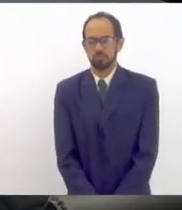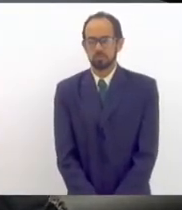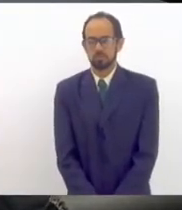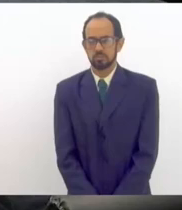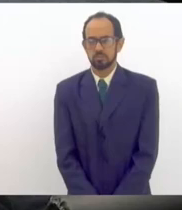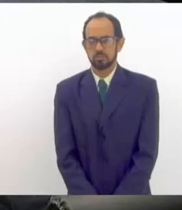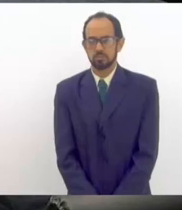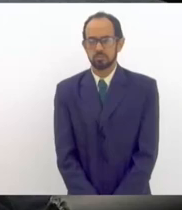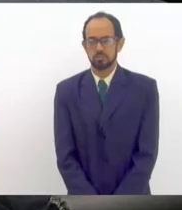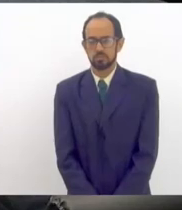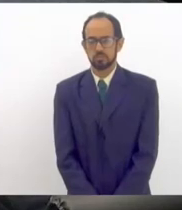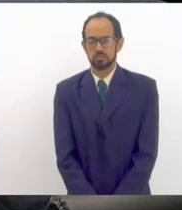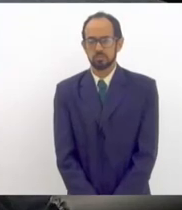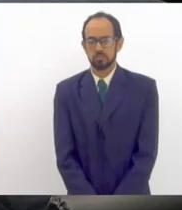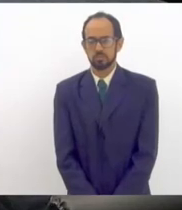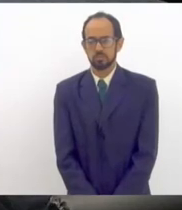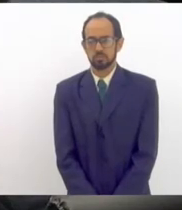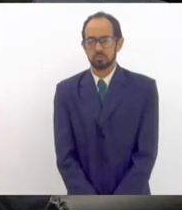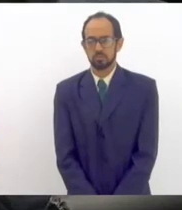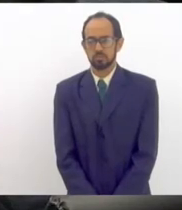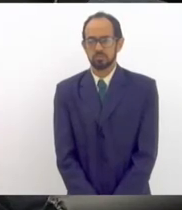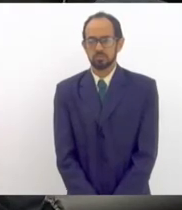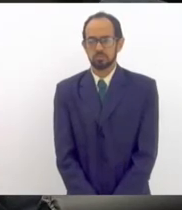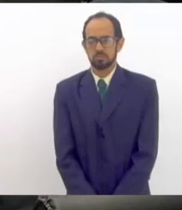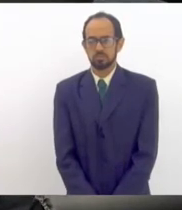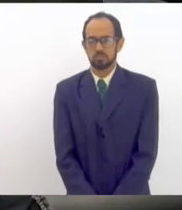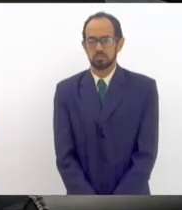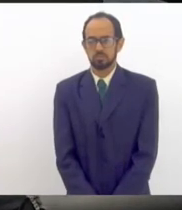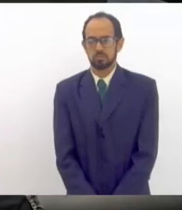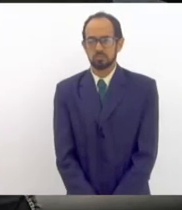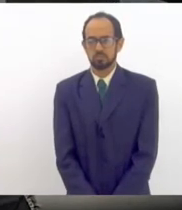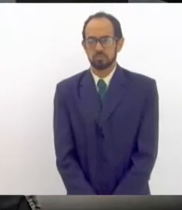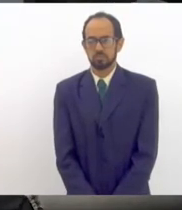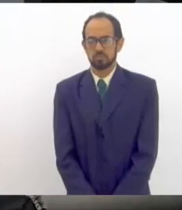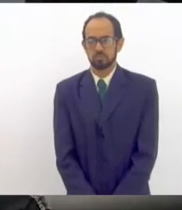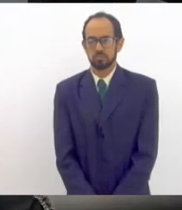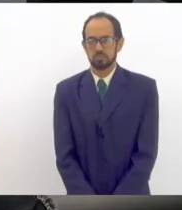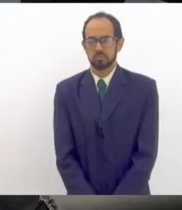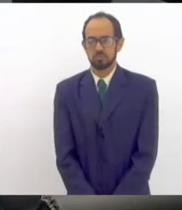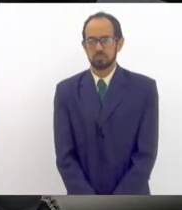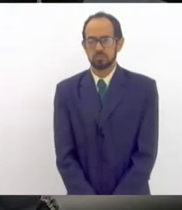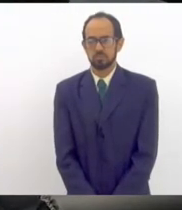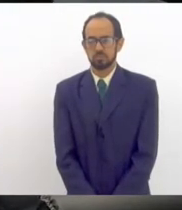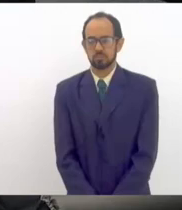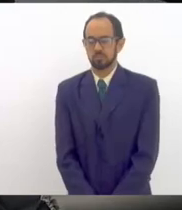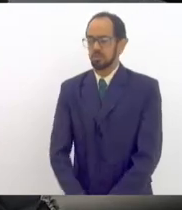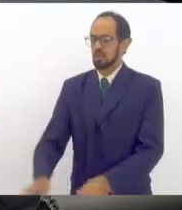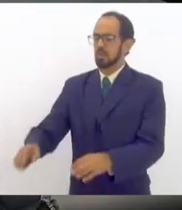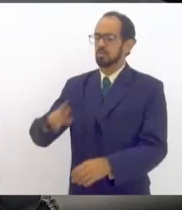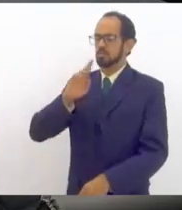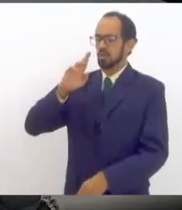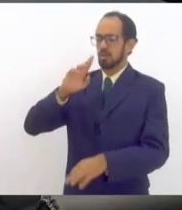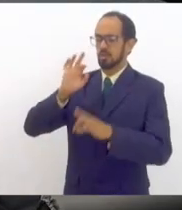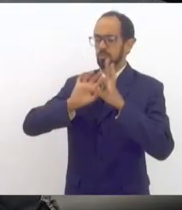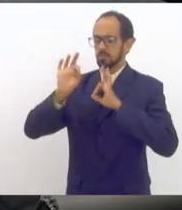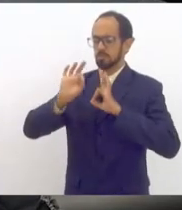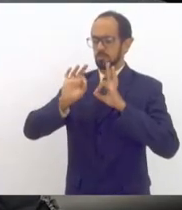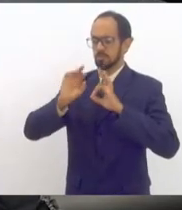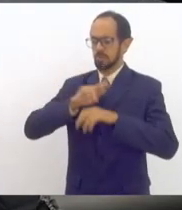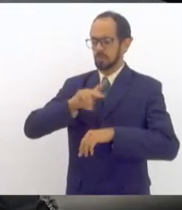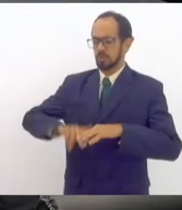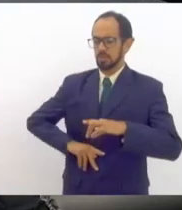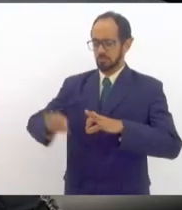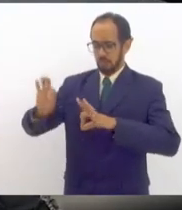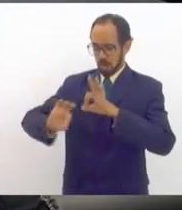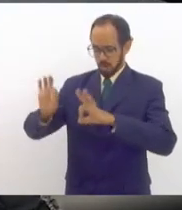a presidência vai proceder a primeira chamada pela ordem senhora